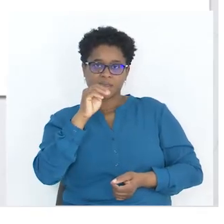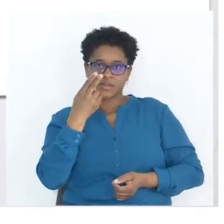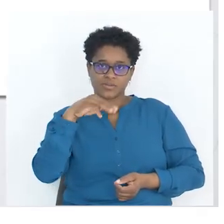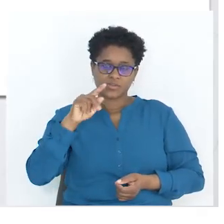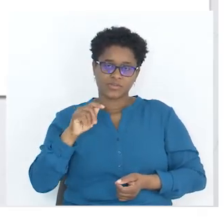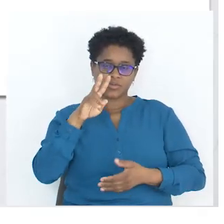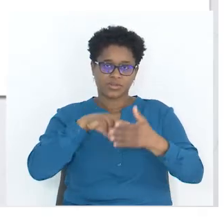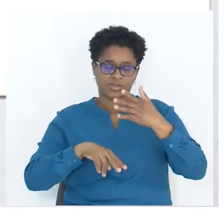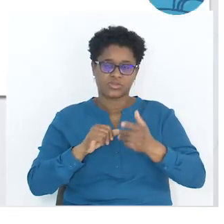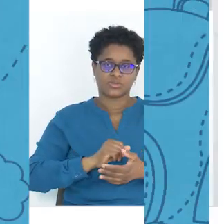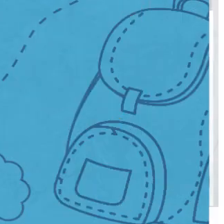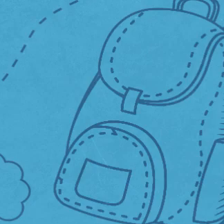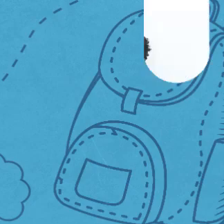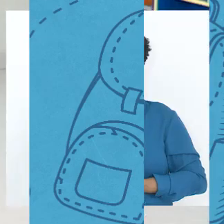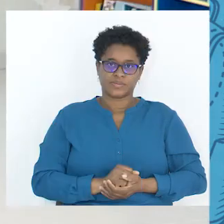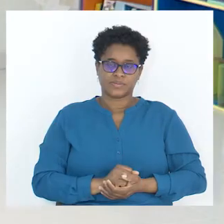texto original.